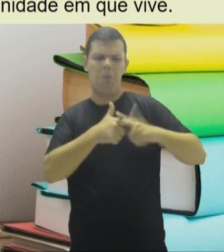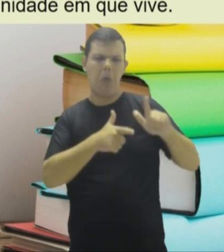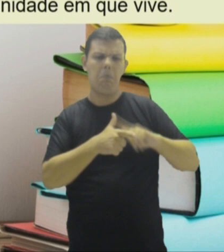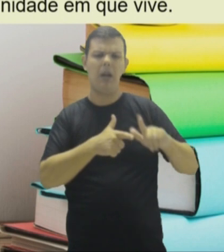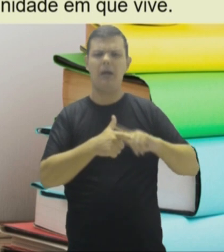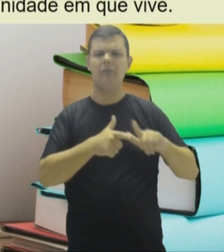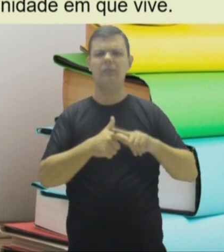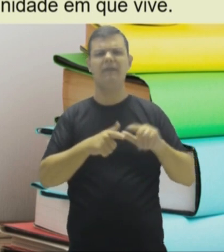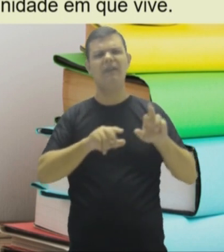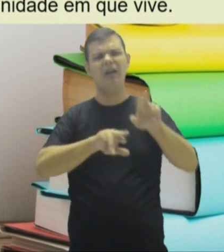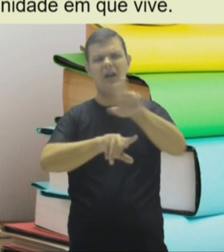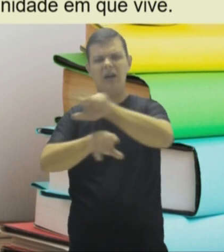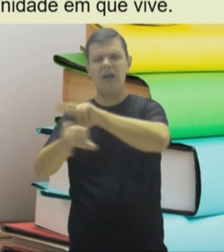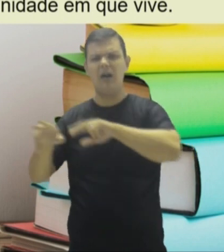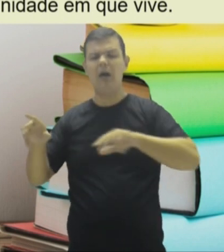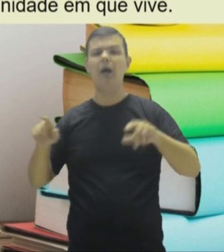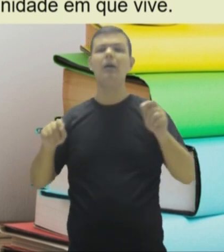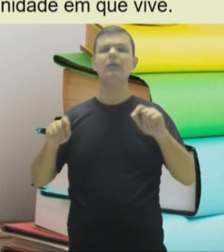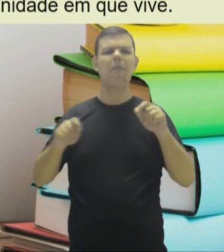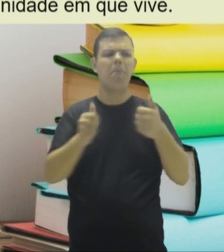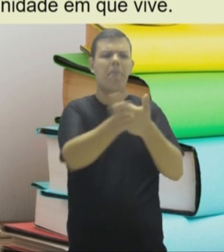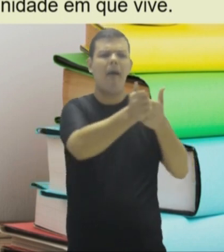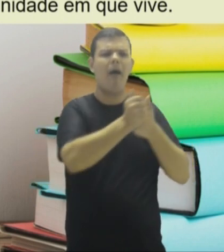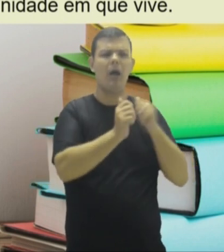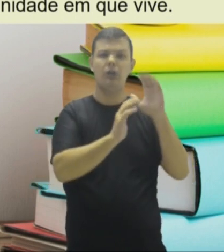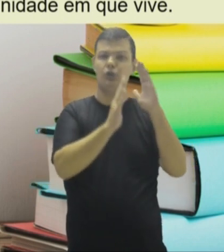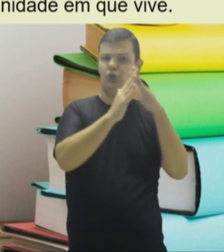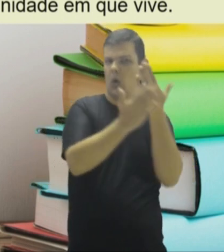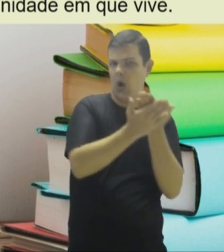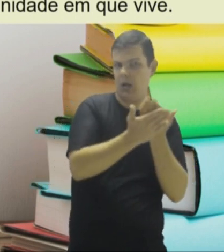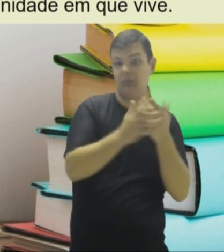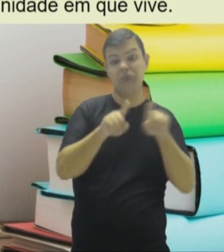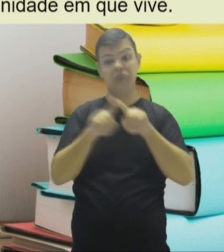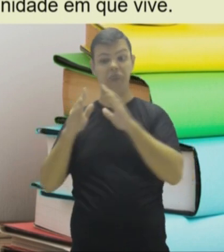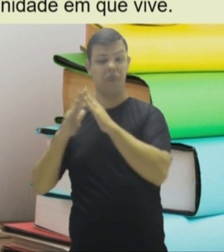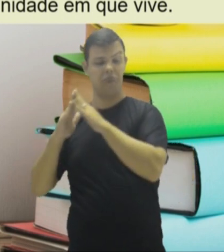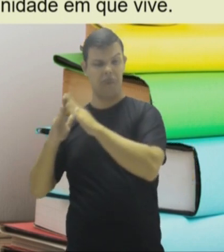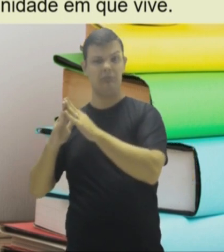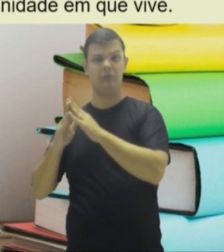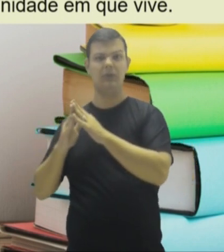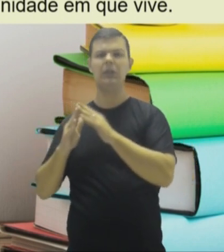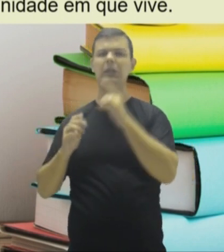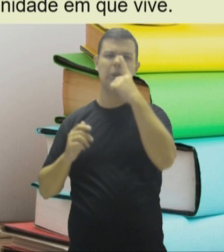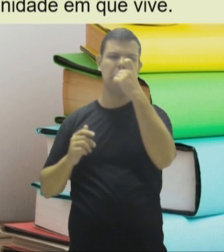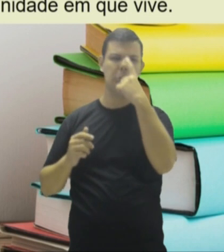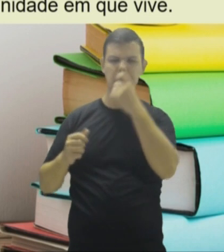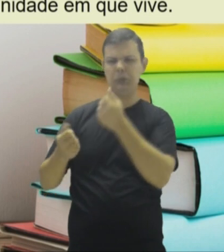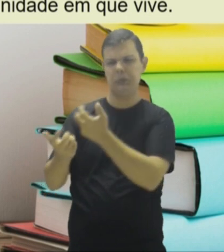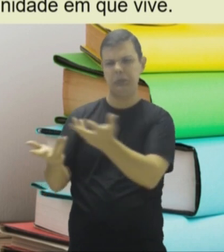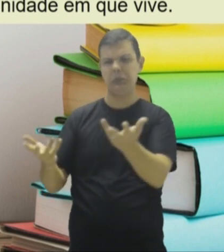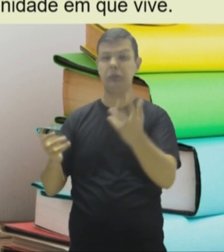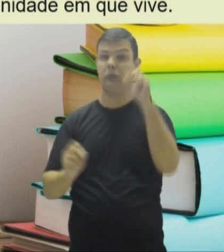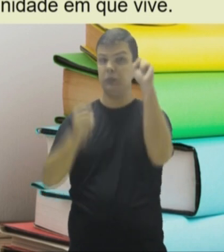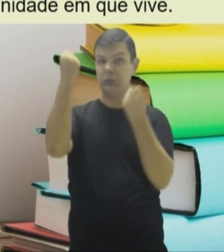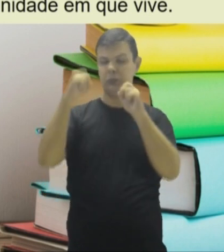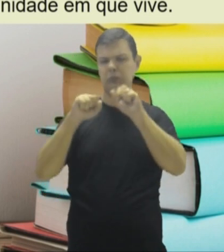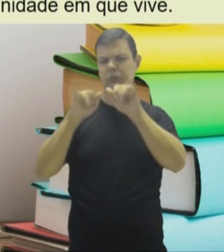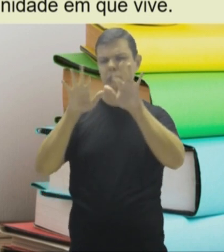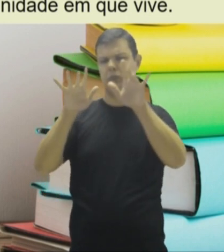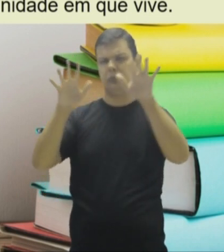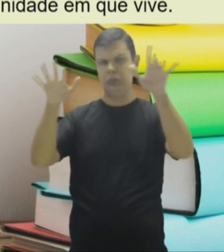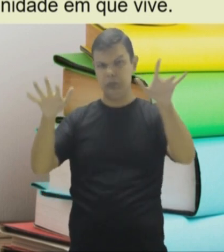problemas ambientais que ocorrem no entorno da escola e da residência. Lixões, indústrias